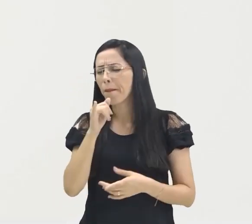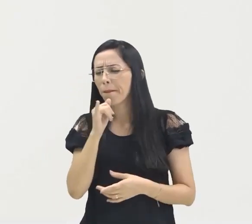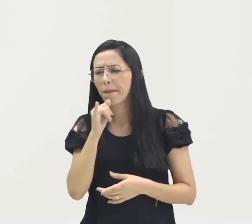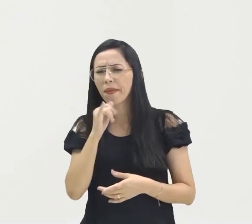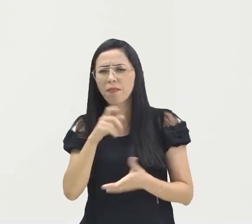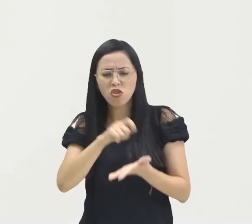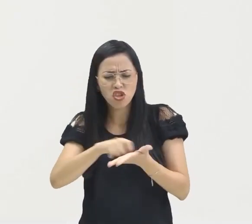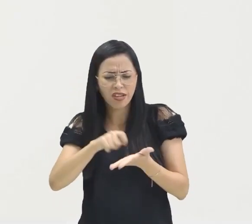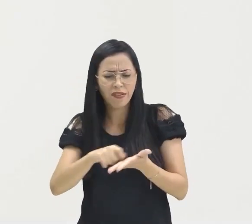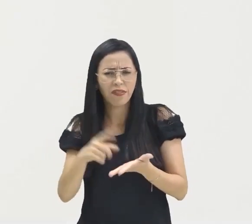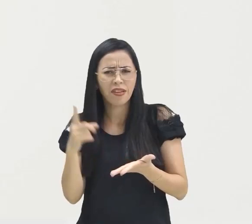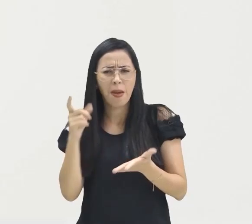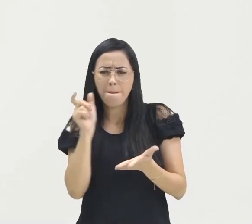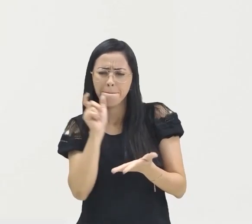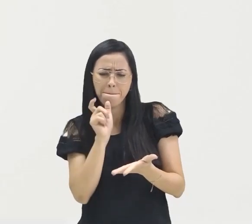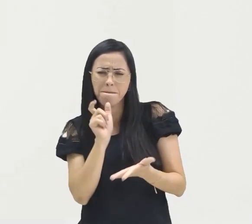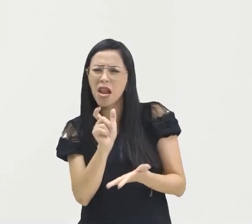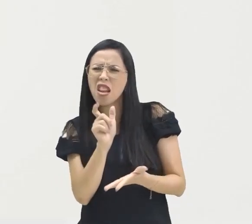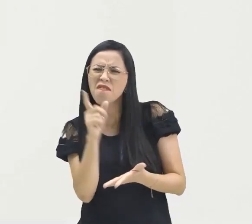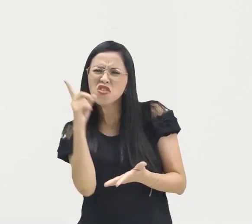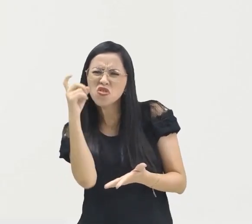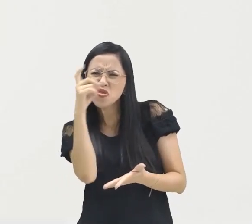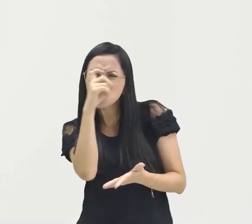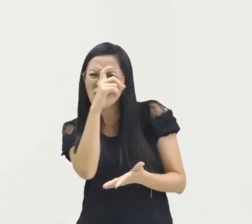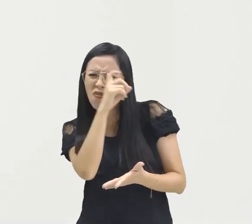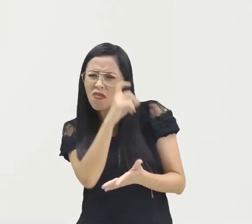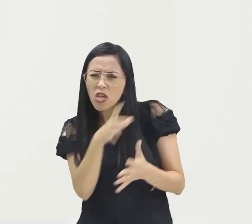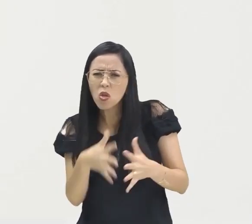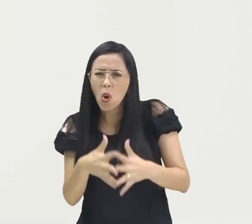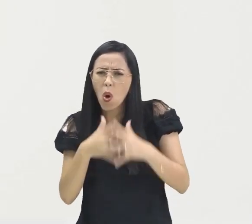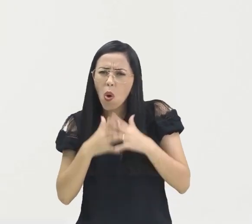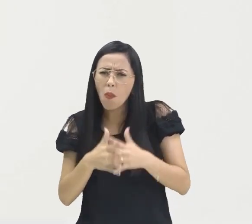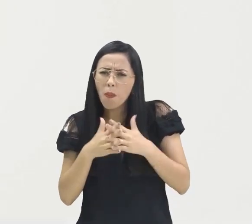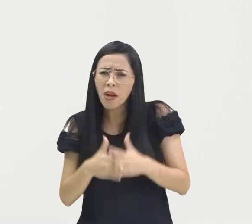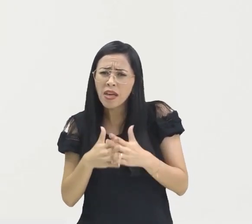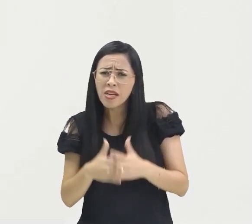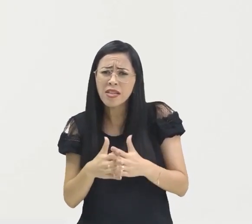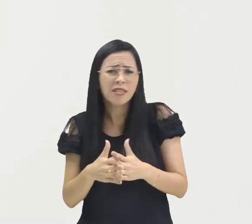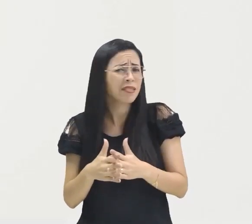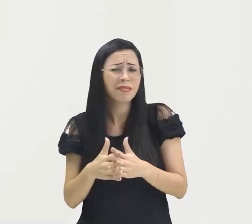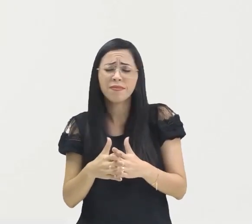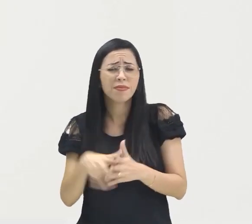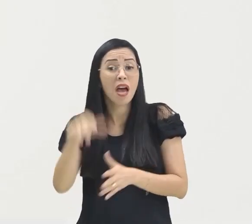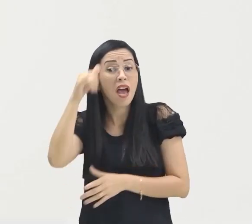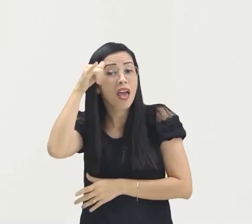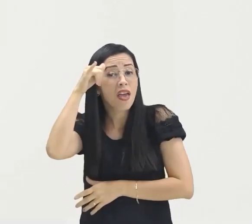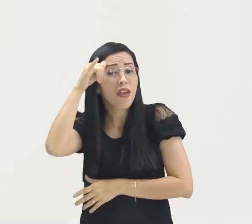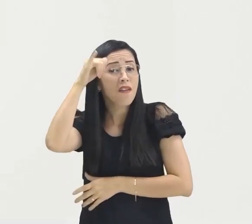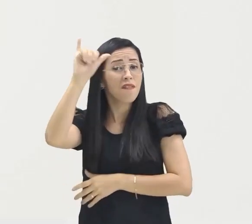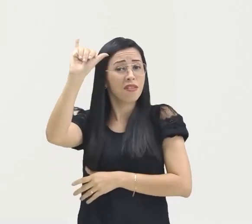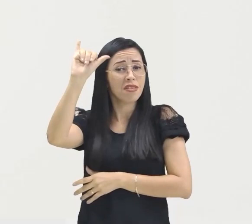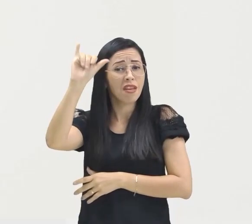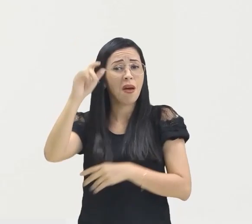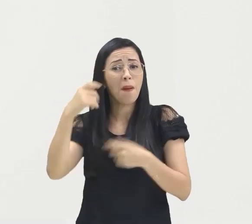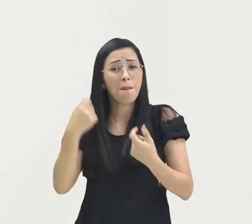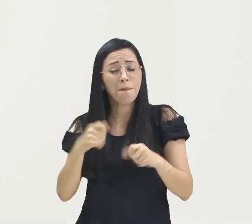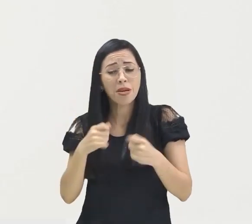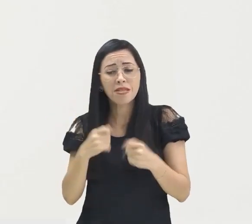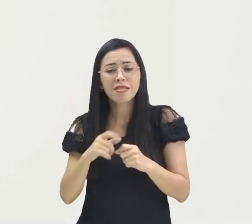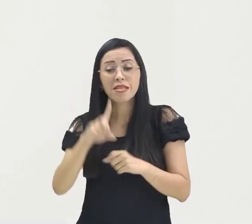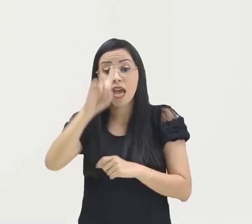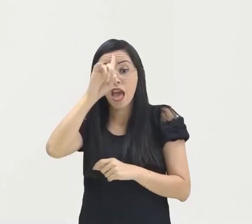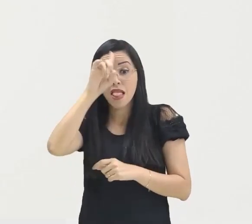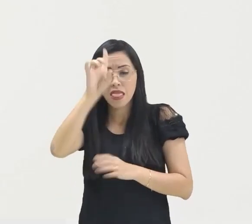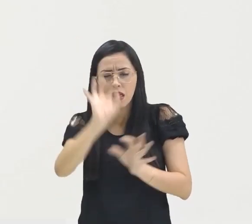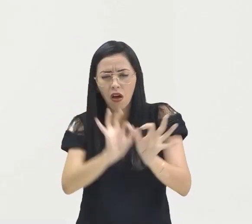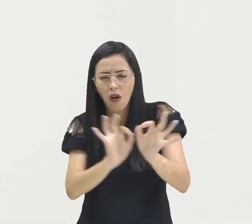as pessoas não vão entender o que é complexo, professor. Difícil, as ideias não são alinhadas. A pessoa que lê não